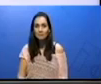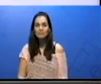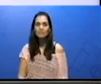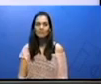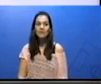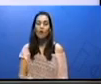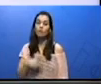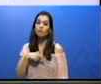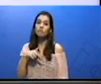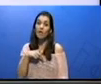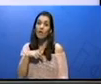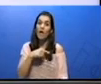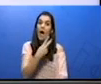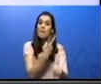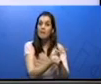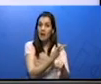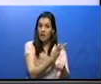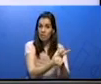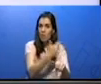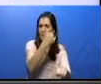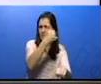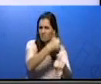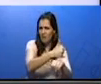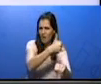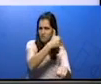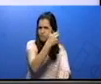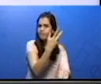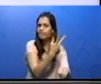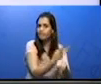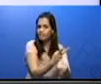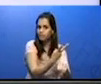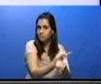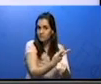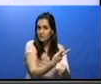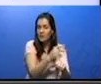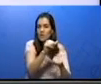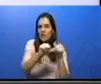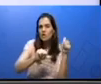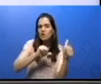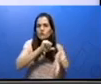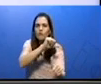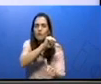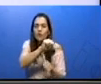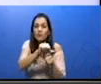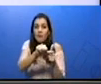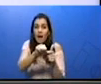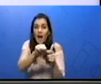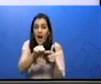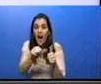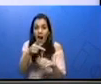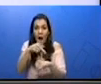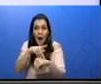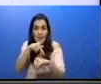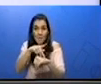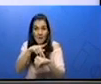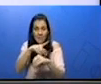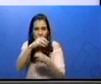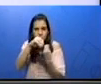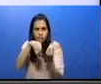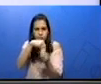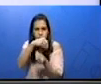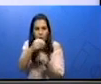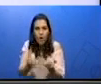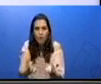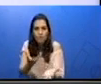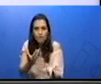prata, né, como um metal, que seria transformado aí pela pedra filosofal, ela seria aquecida,